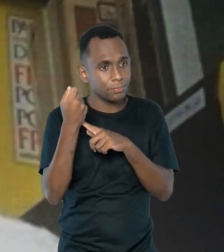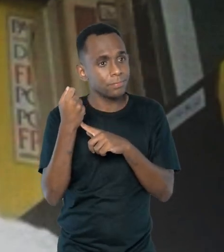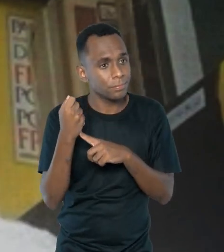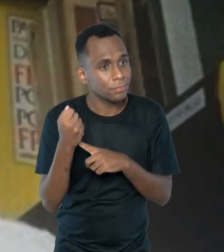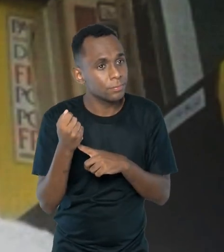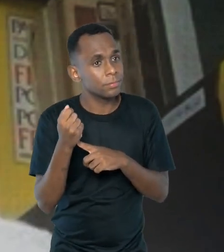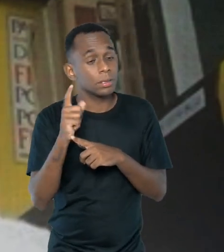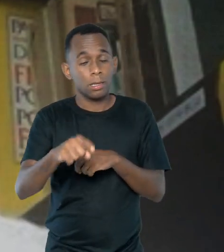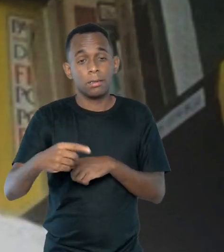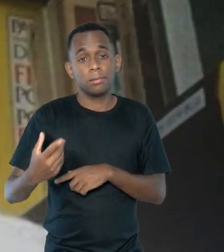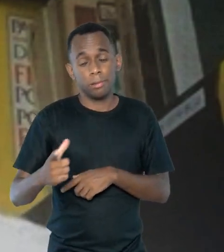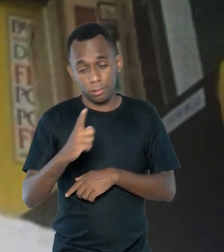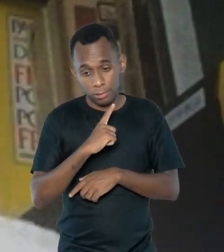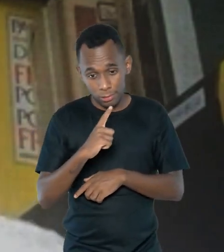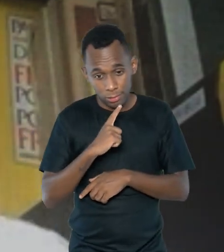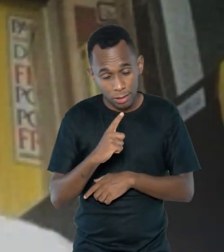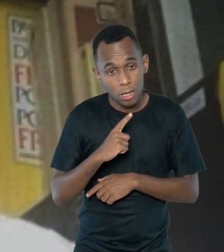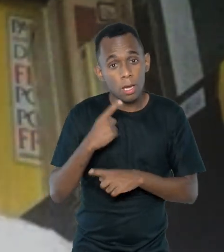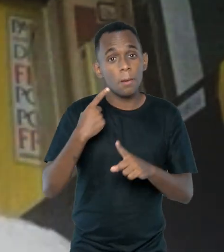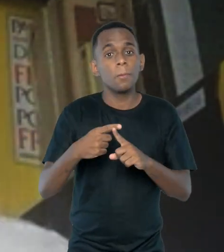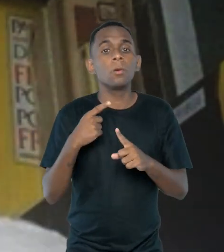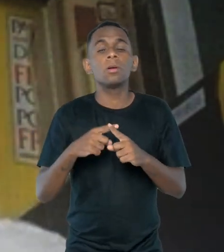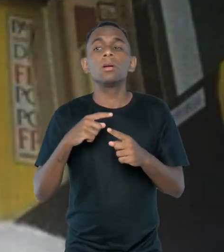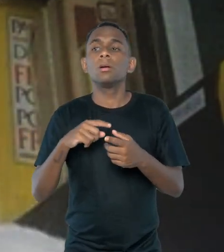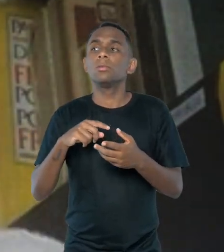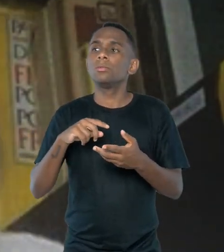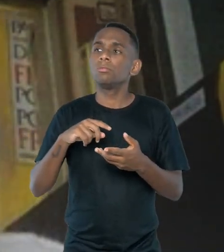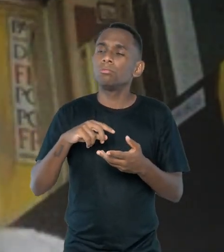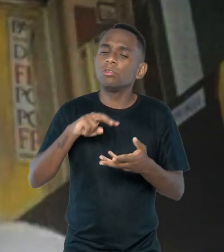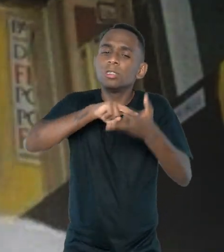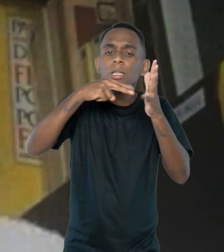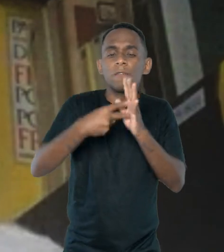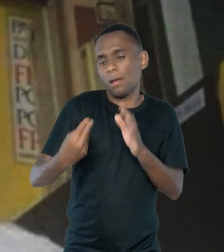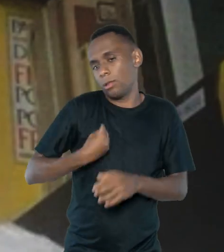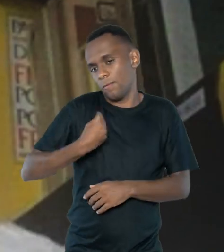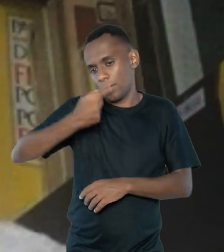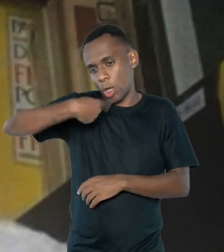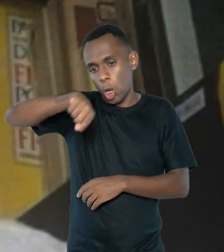artes, elas existem para dar sentido